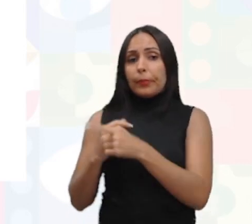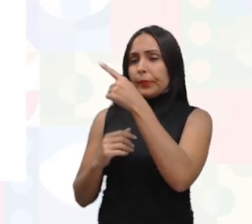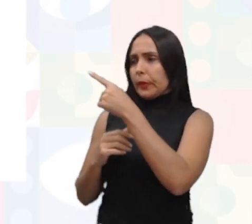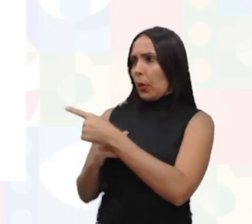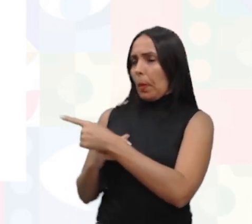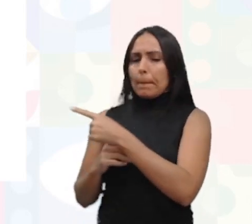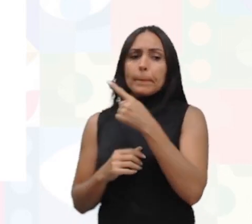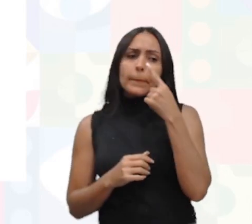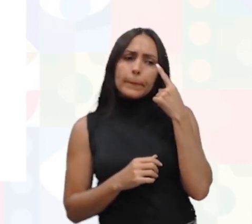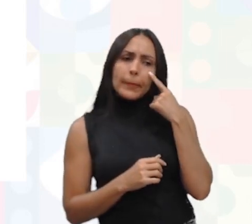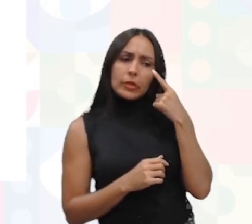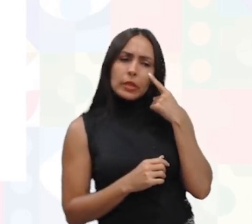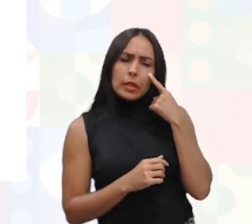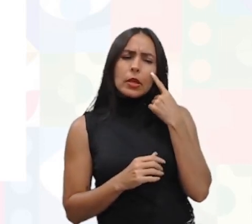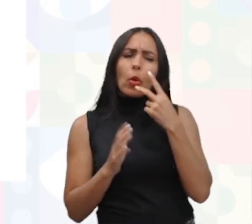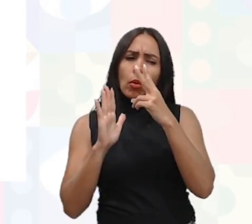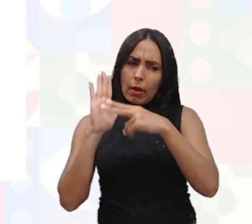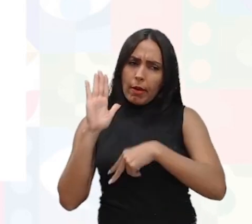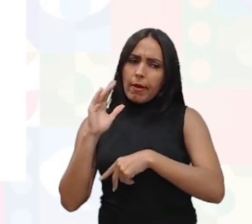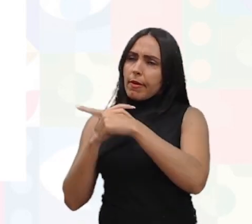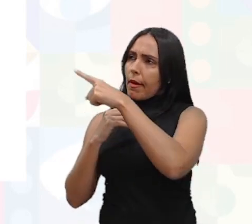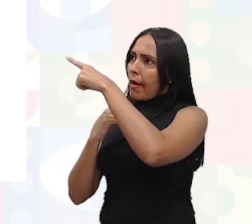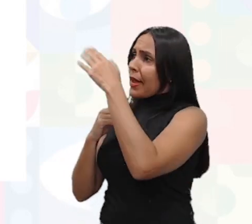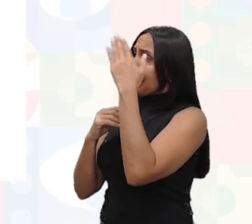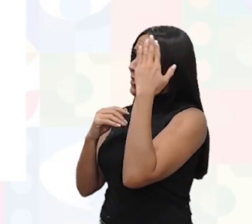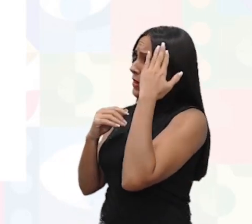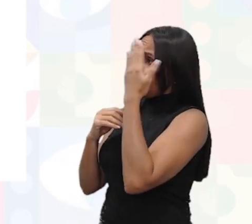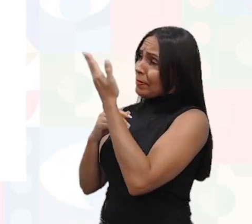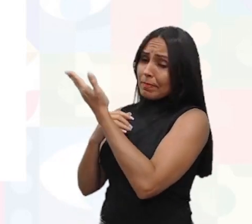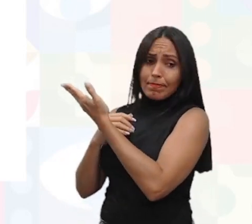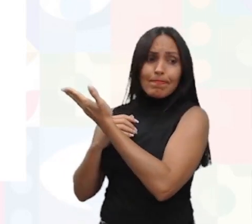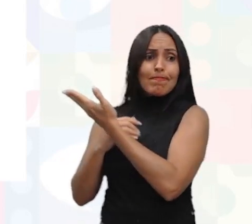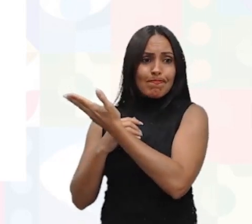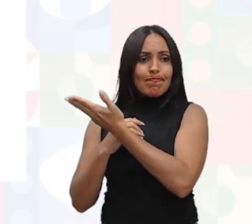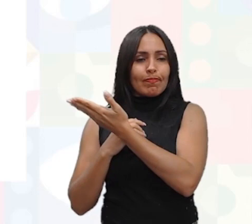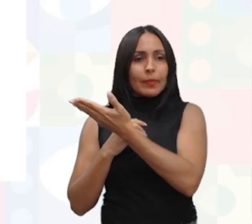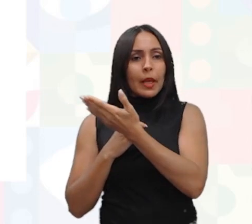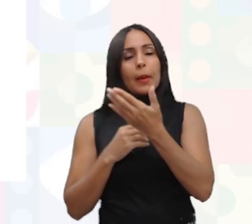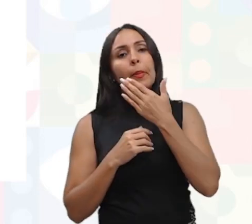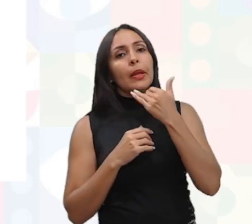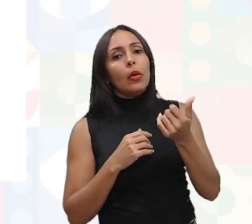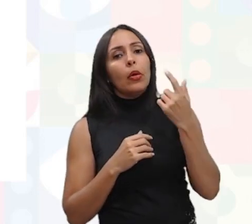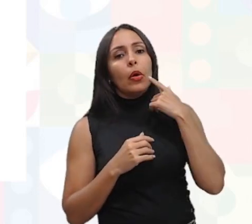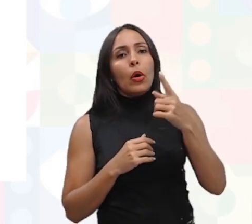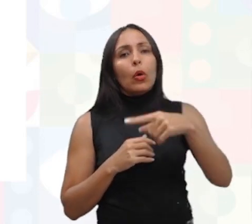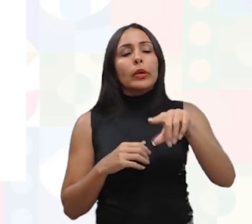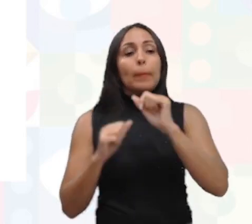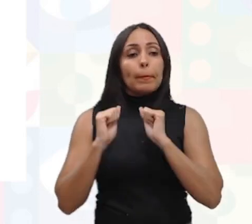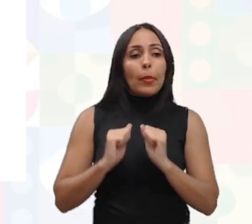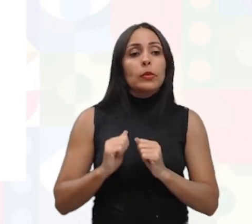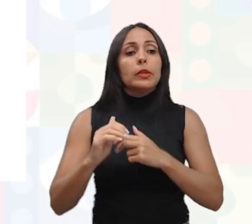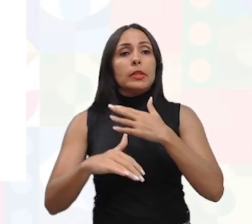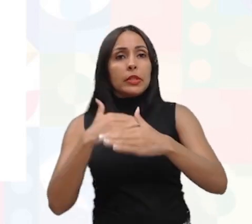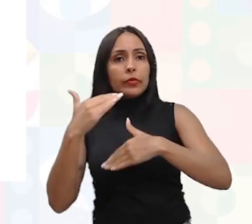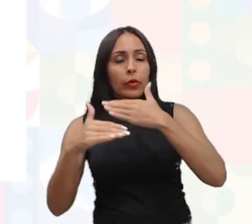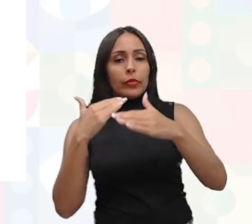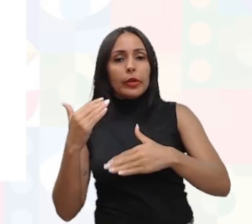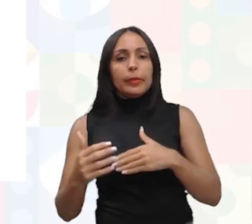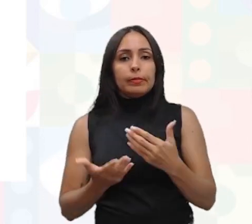nos editais, procure entender melhor como é que eles funcionam, o que você pode desenvolver